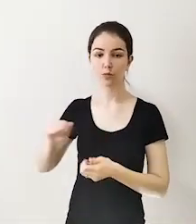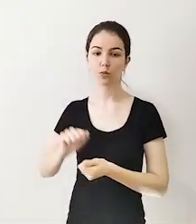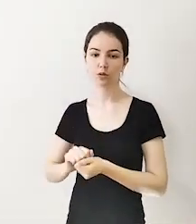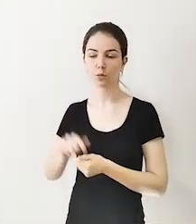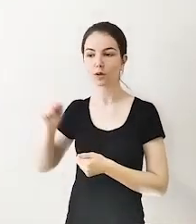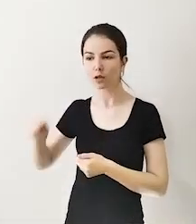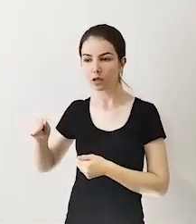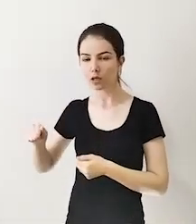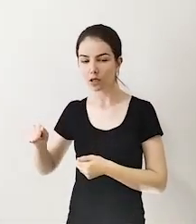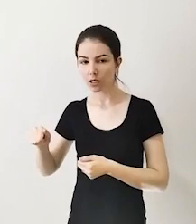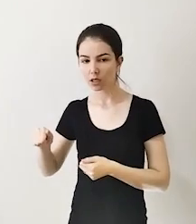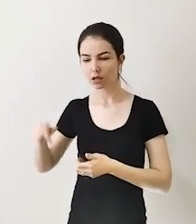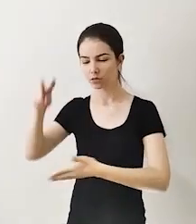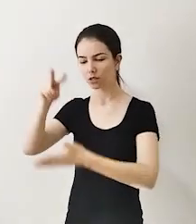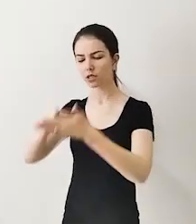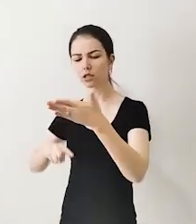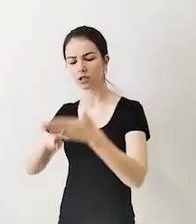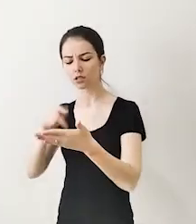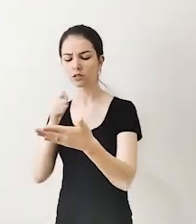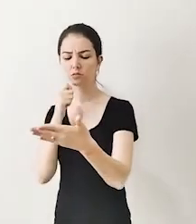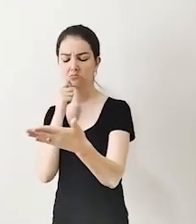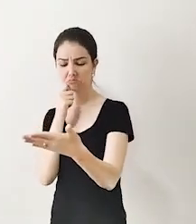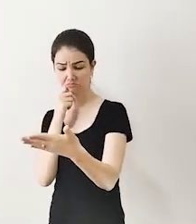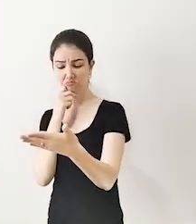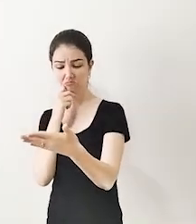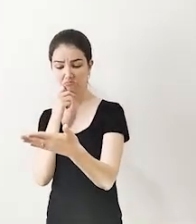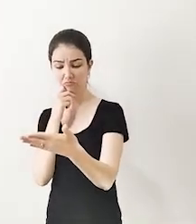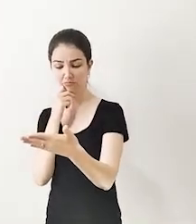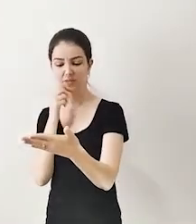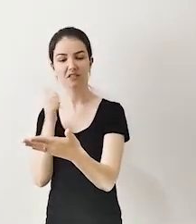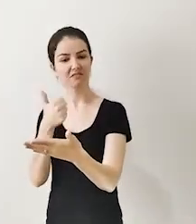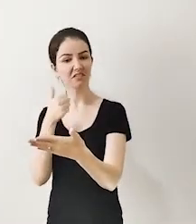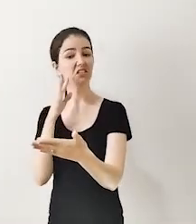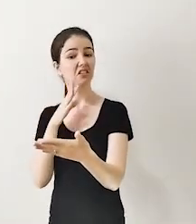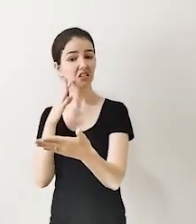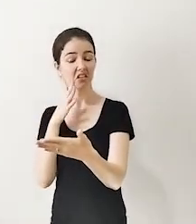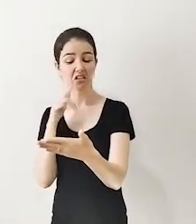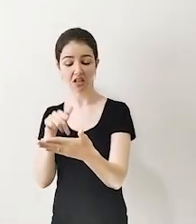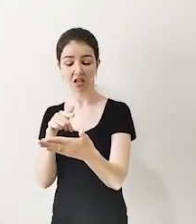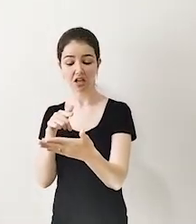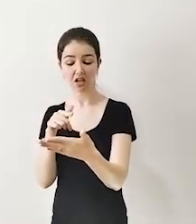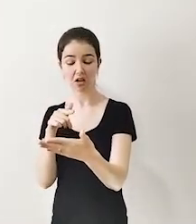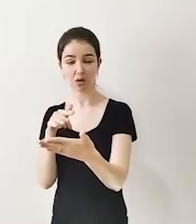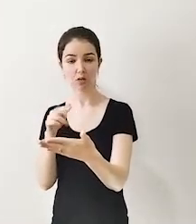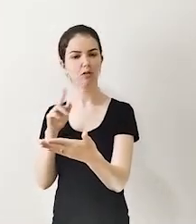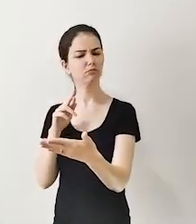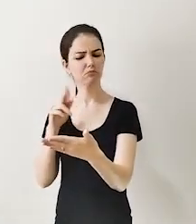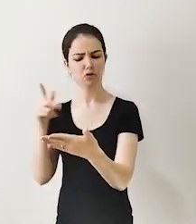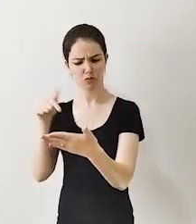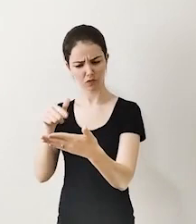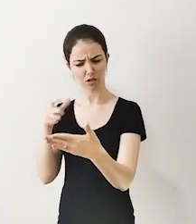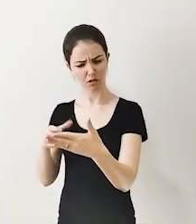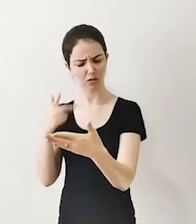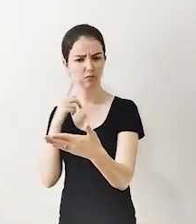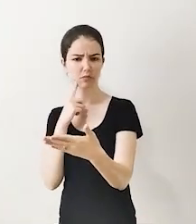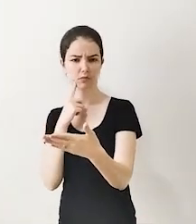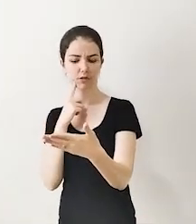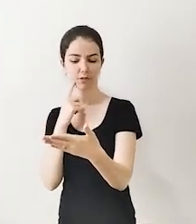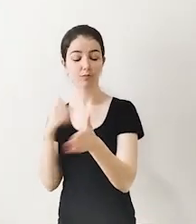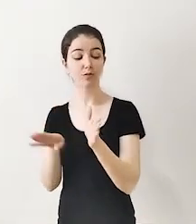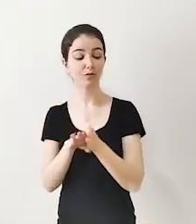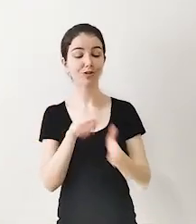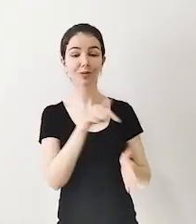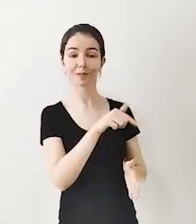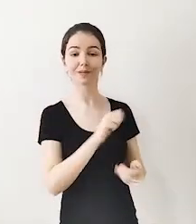que a galera lá de Portugal lesse e falasse: ó que bacana esse lugar, entendeu? Ó que diferente, o pessoal chegou